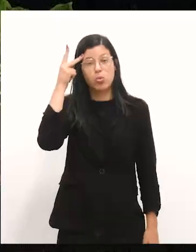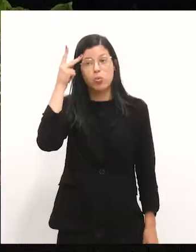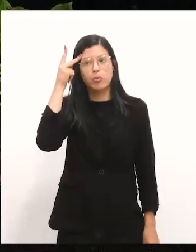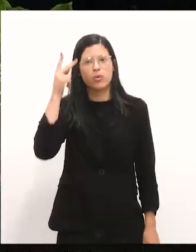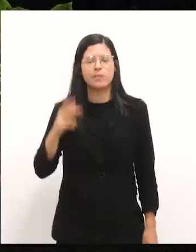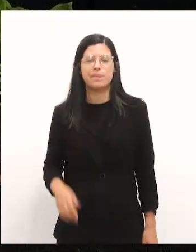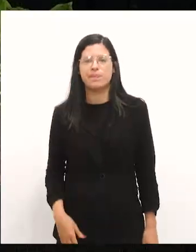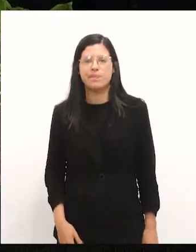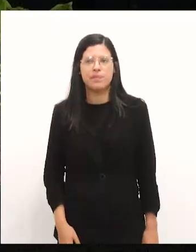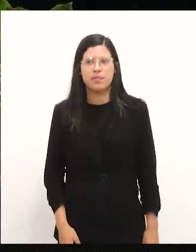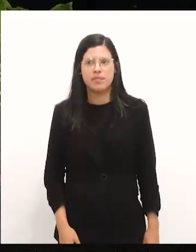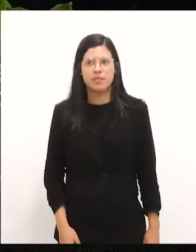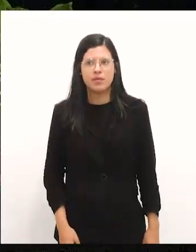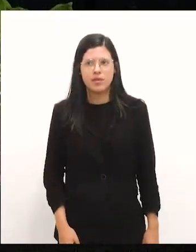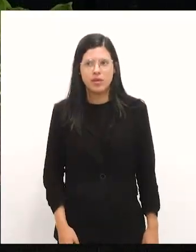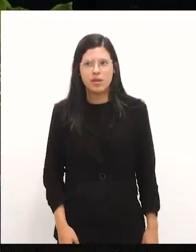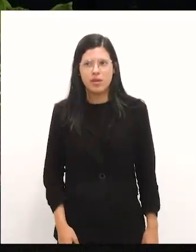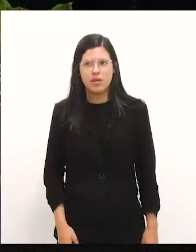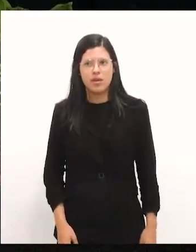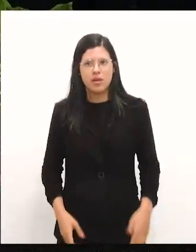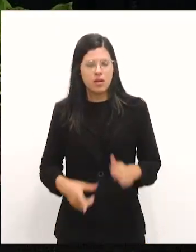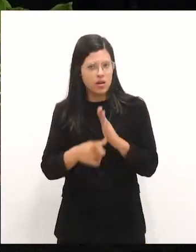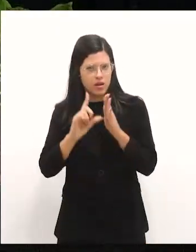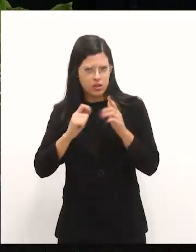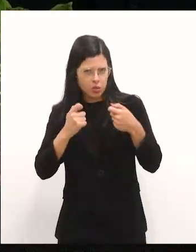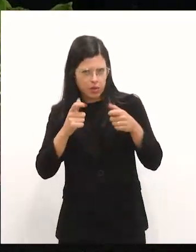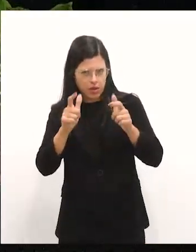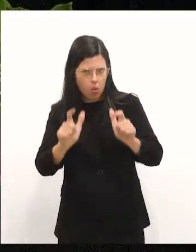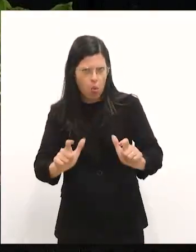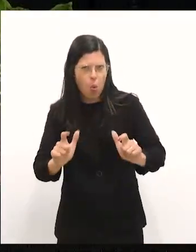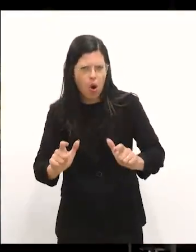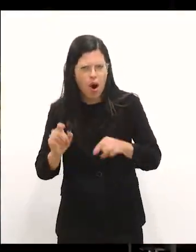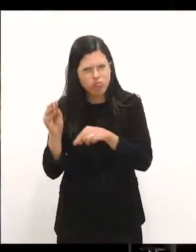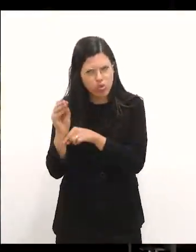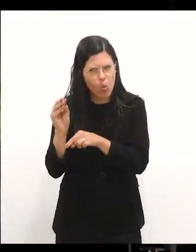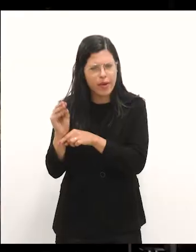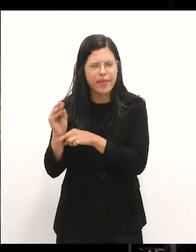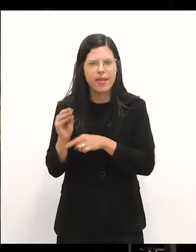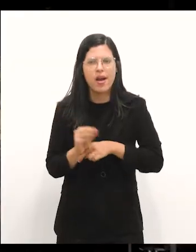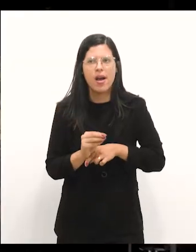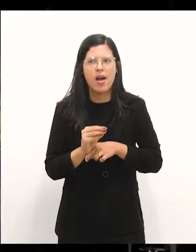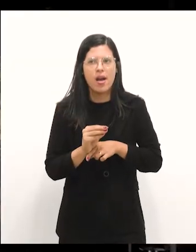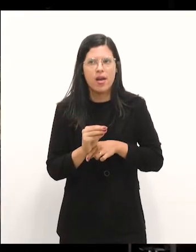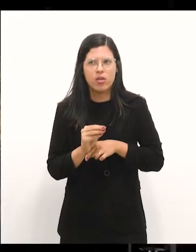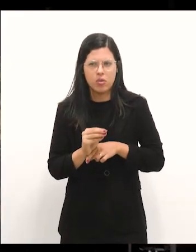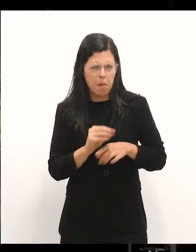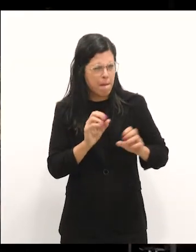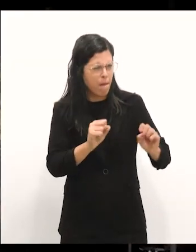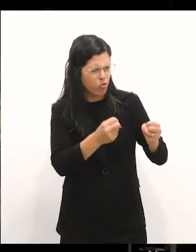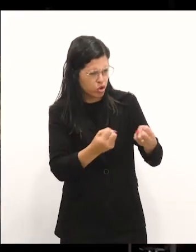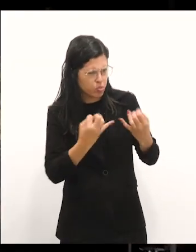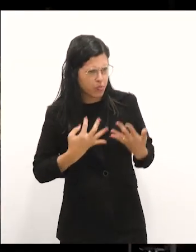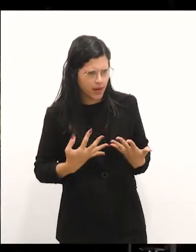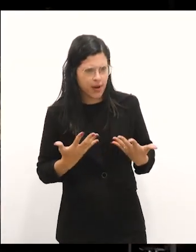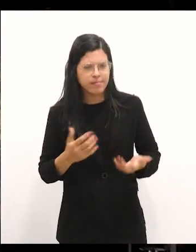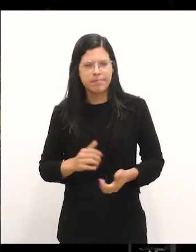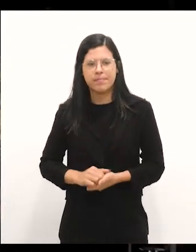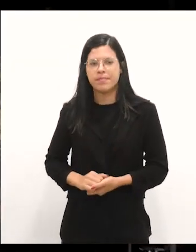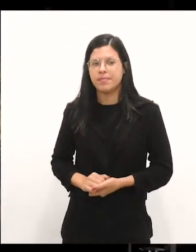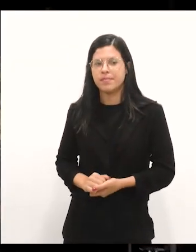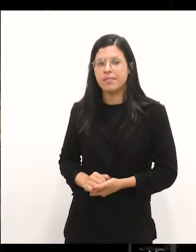pessoas, elas têm que passar por um local como se fosse uma enfermaria Isso. para reativar. Você pode falar um pouquinho para a